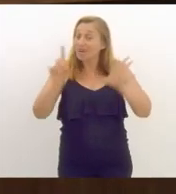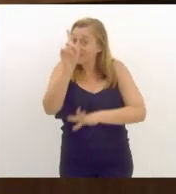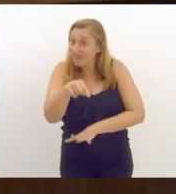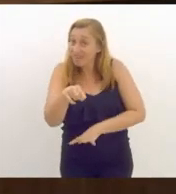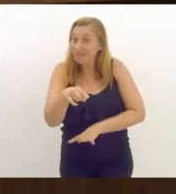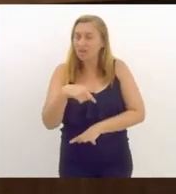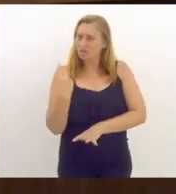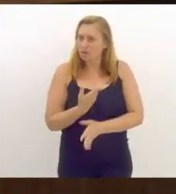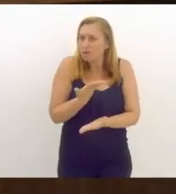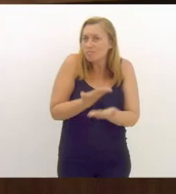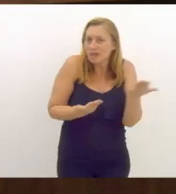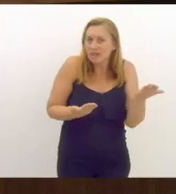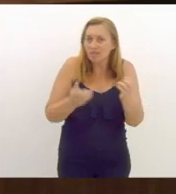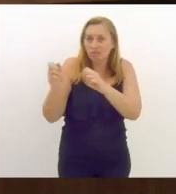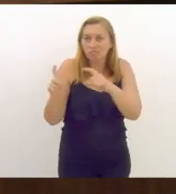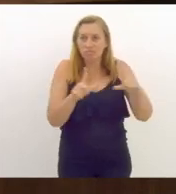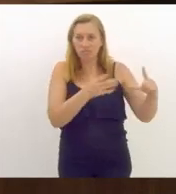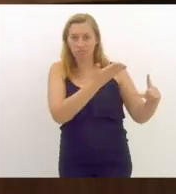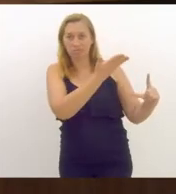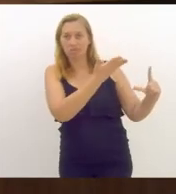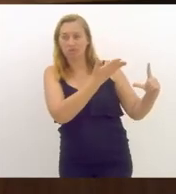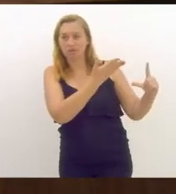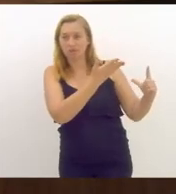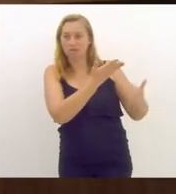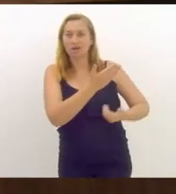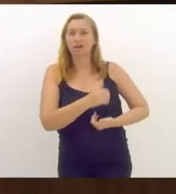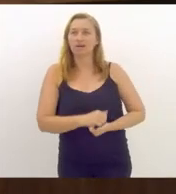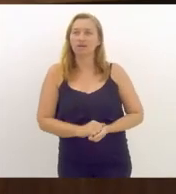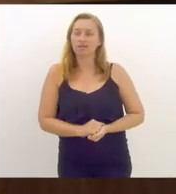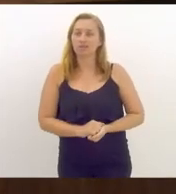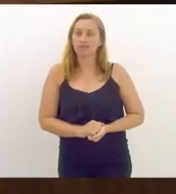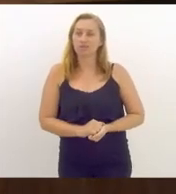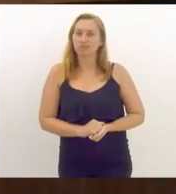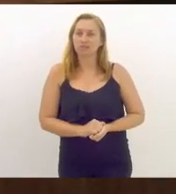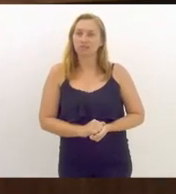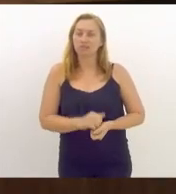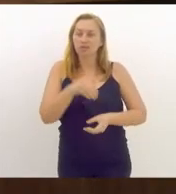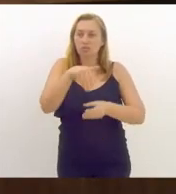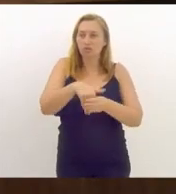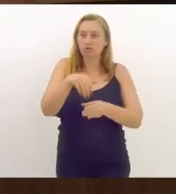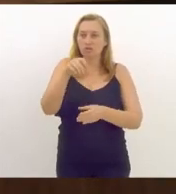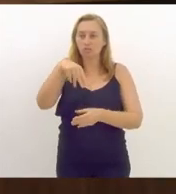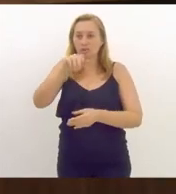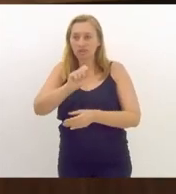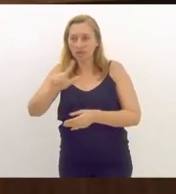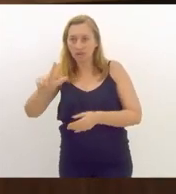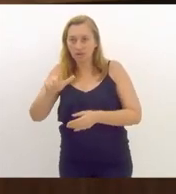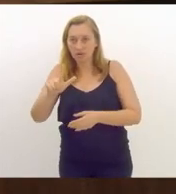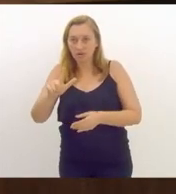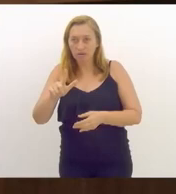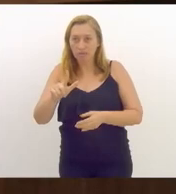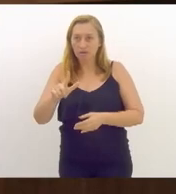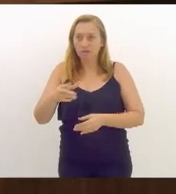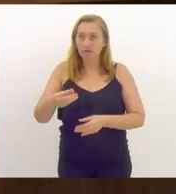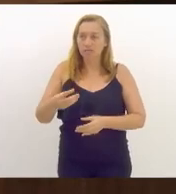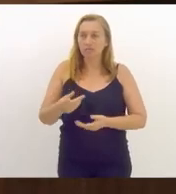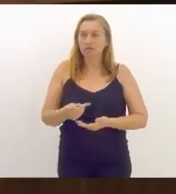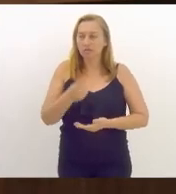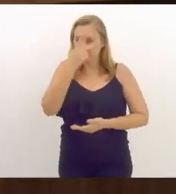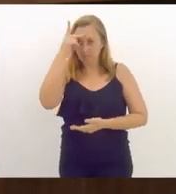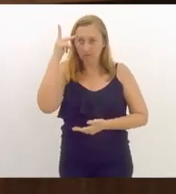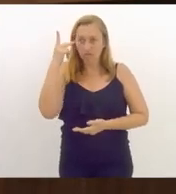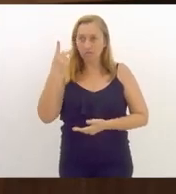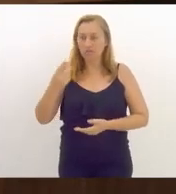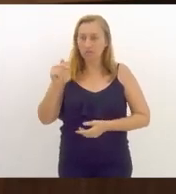nós perdemos no painel foi levado para o voto nominal a verificação nominal de presença e